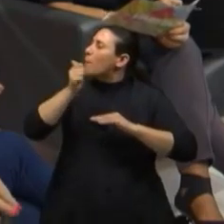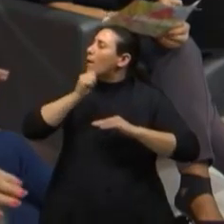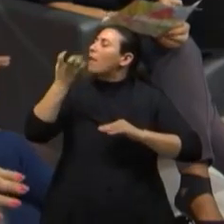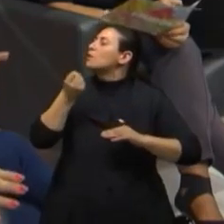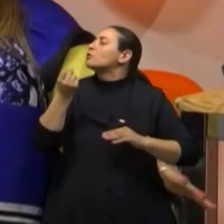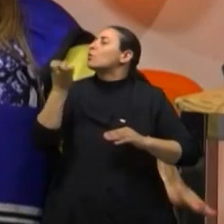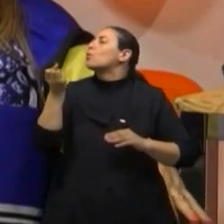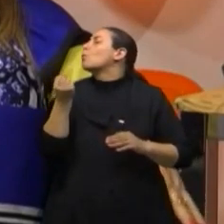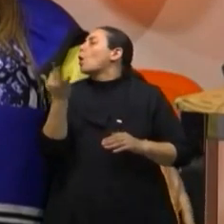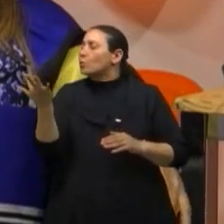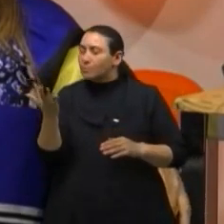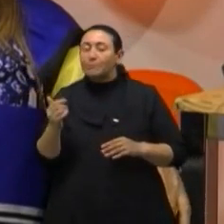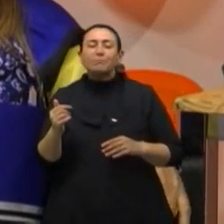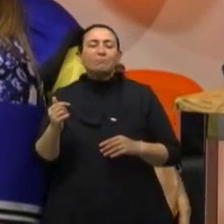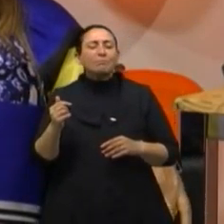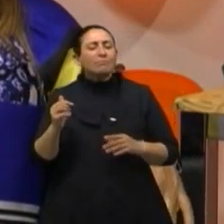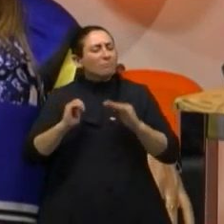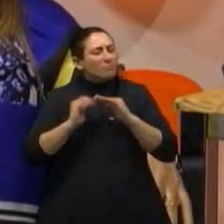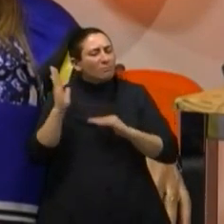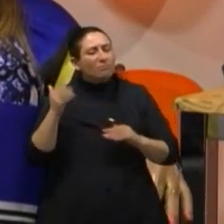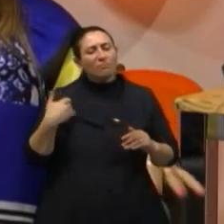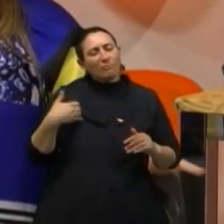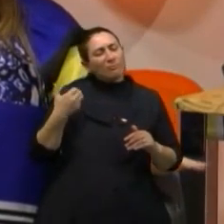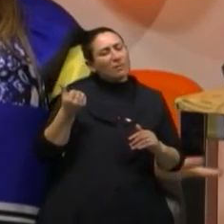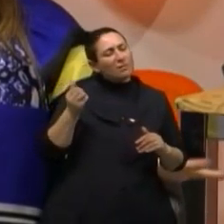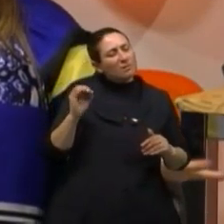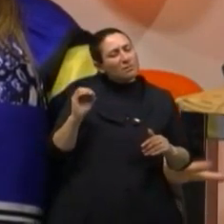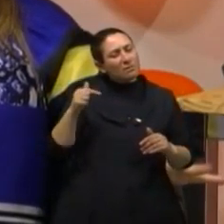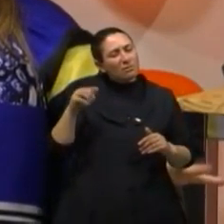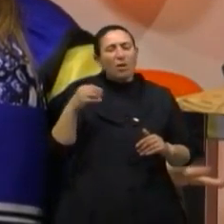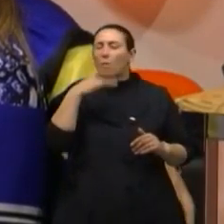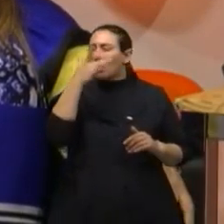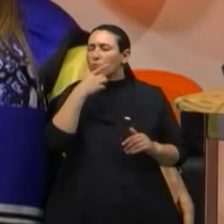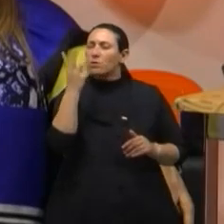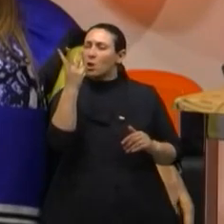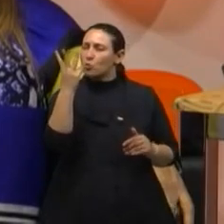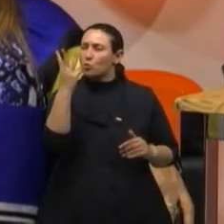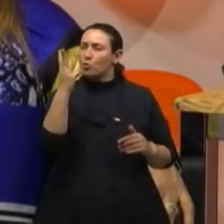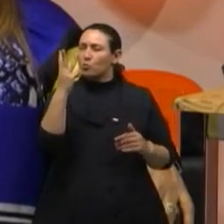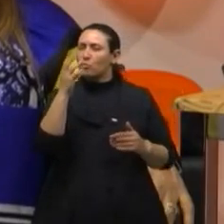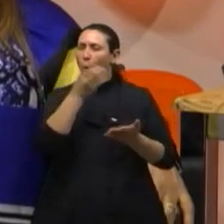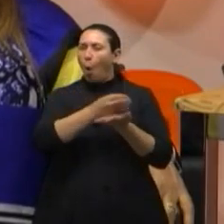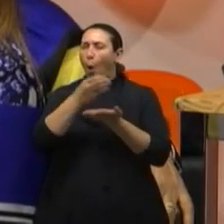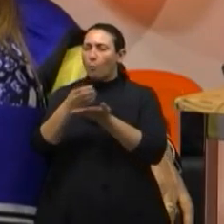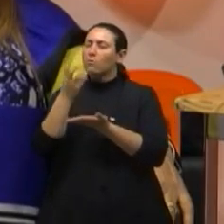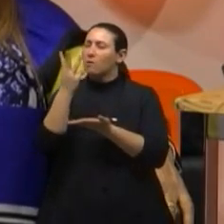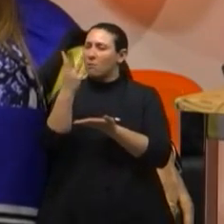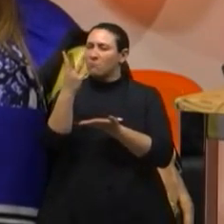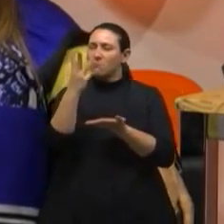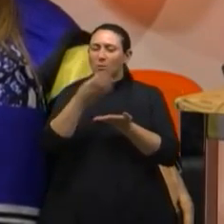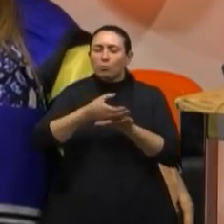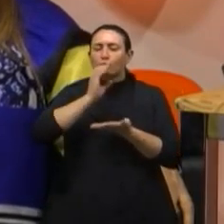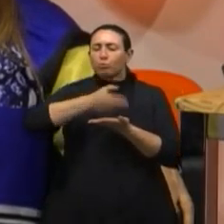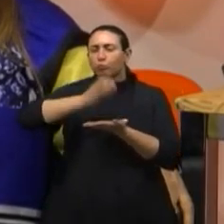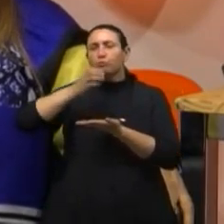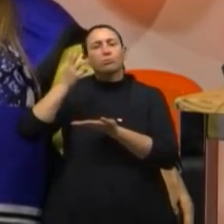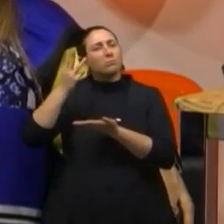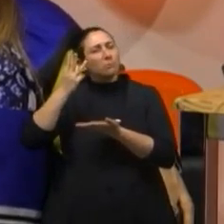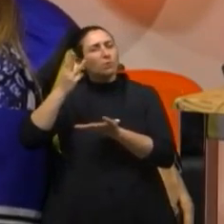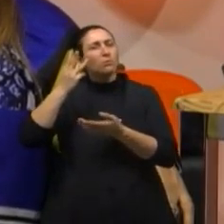60 70 eu diria três copos de leite ao dia ah ok n pela quantidade que se